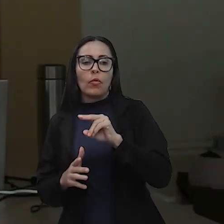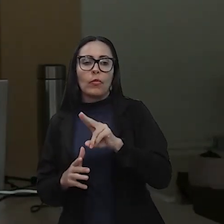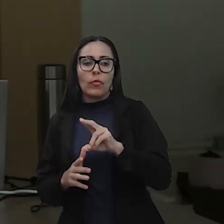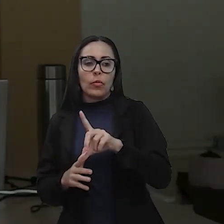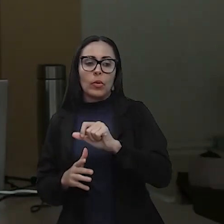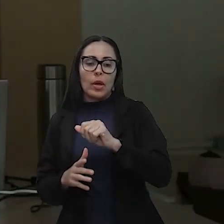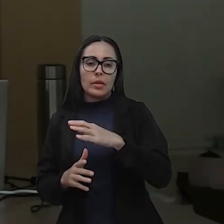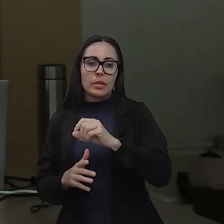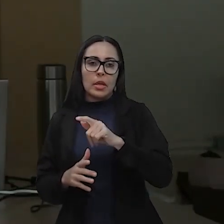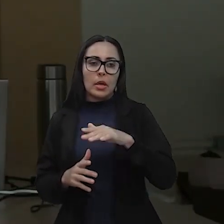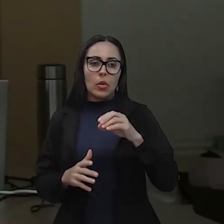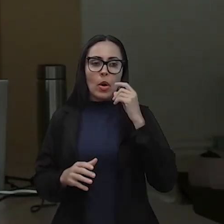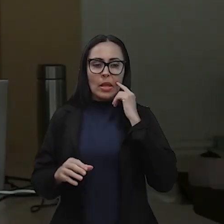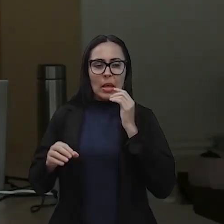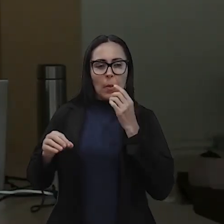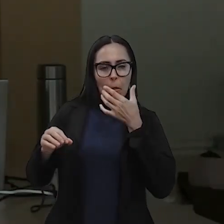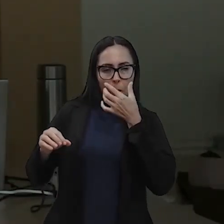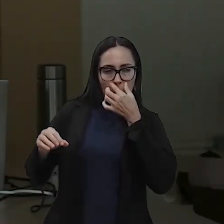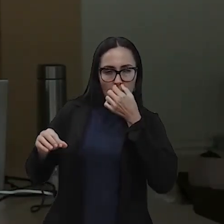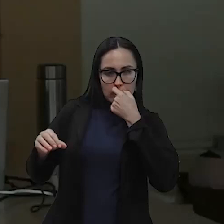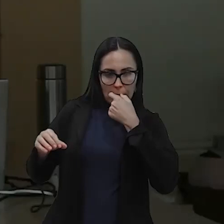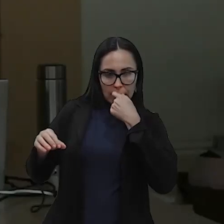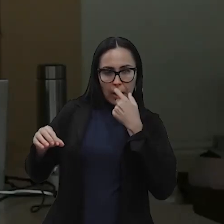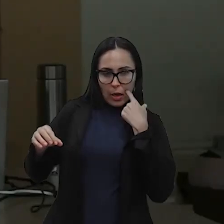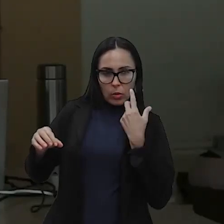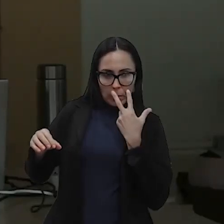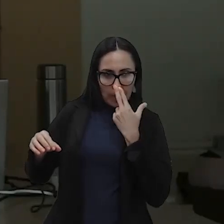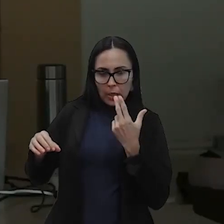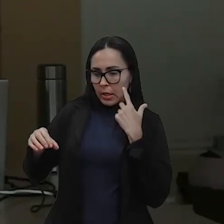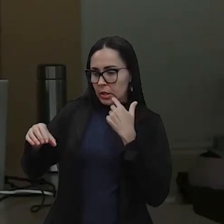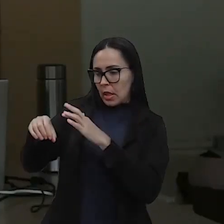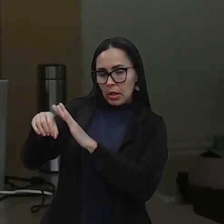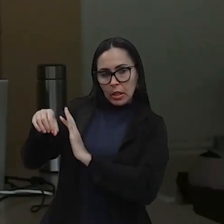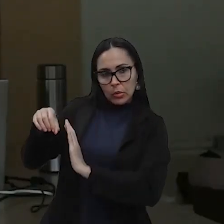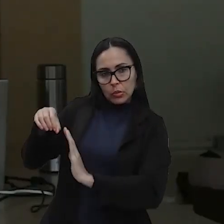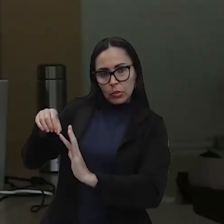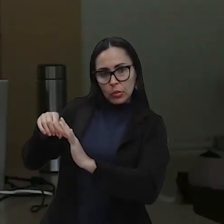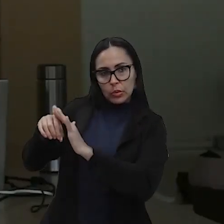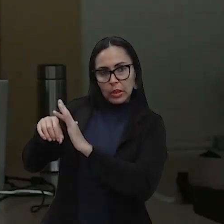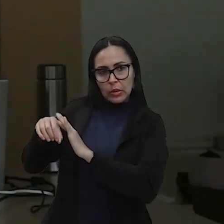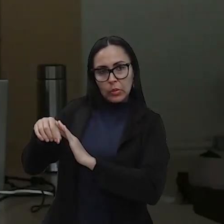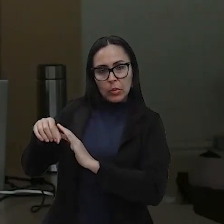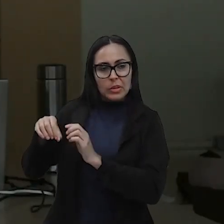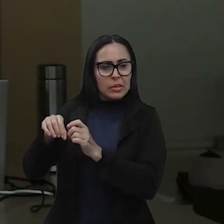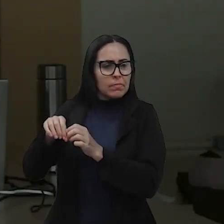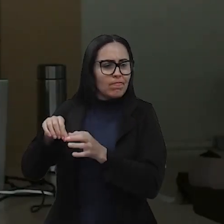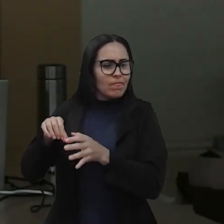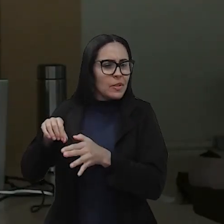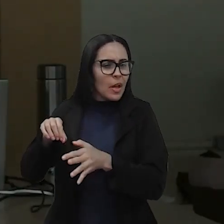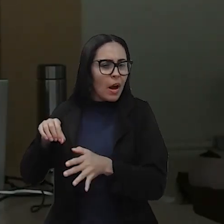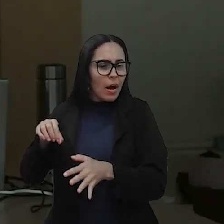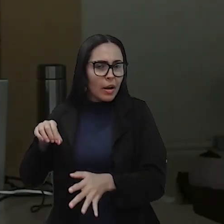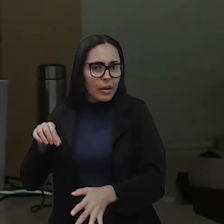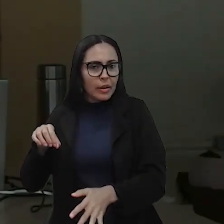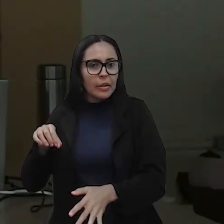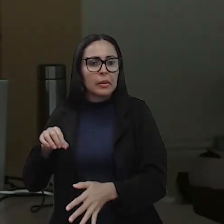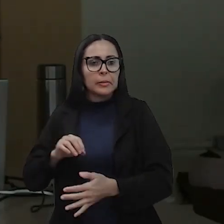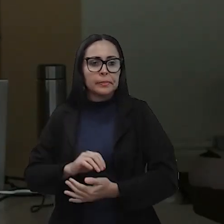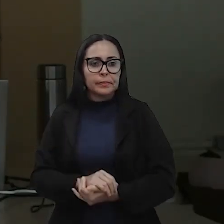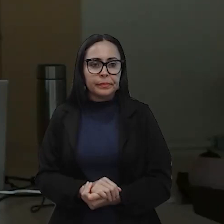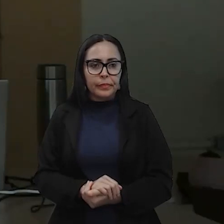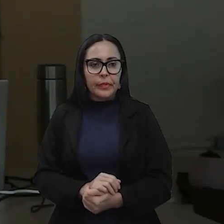que é um catarro que evita bactérias penetrar dentro do útero, sai, solta, se desliga dali. E aí a mulher percebe no